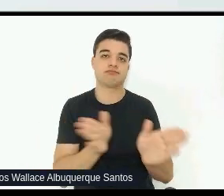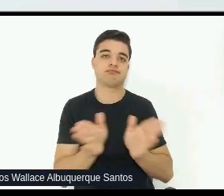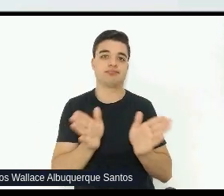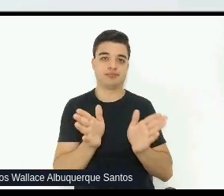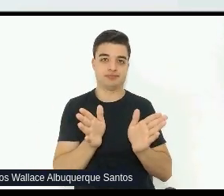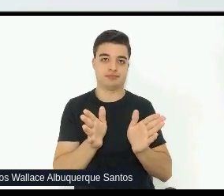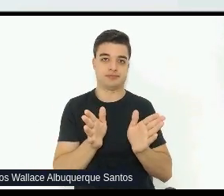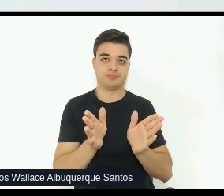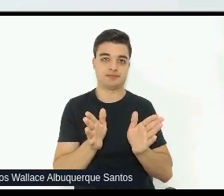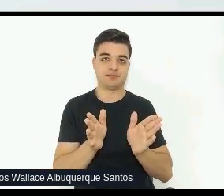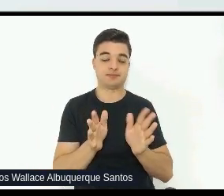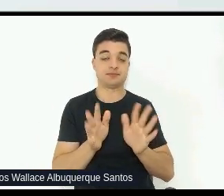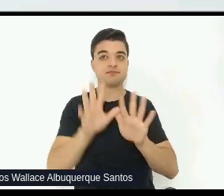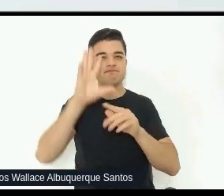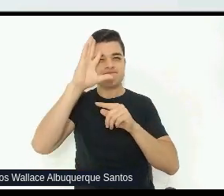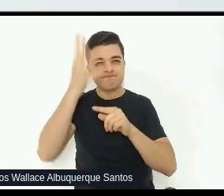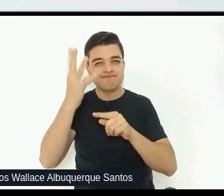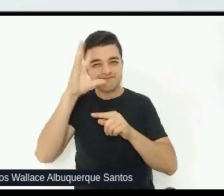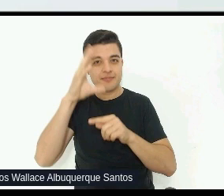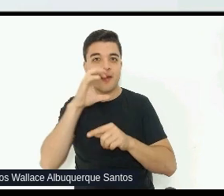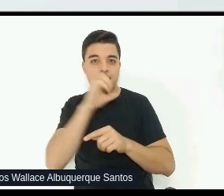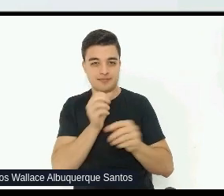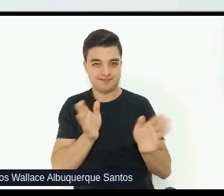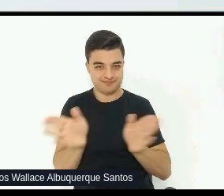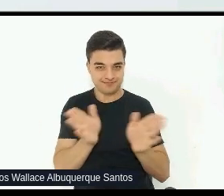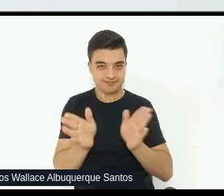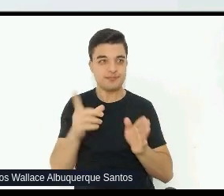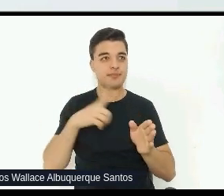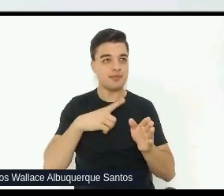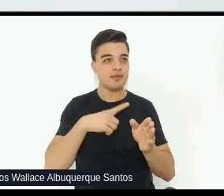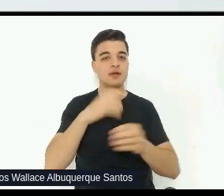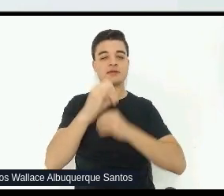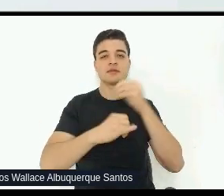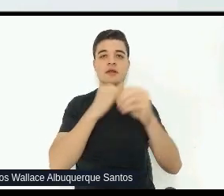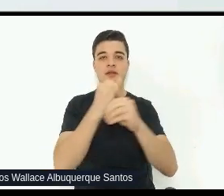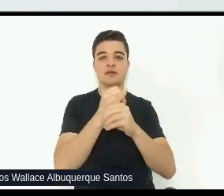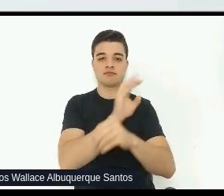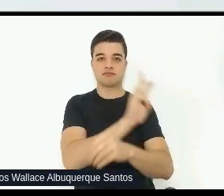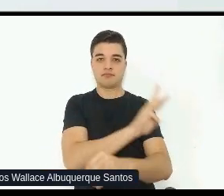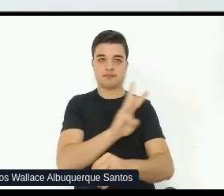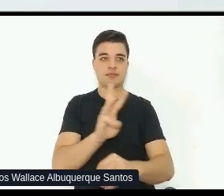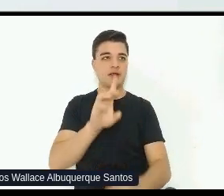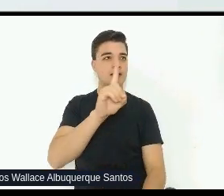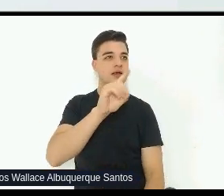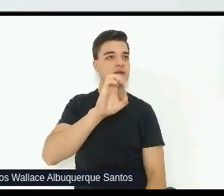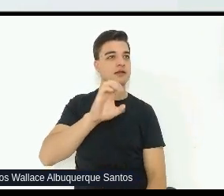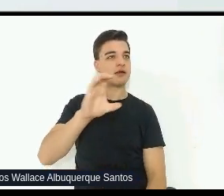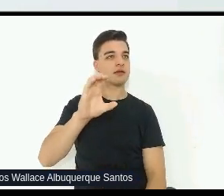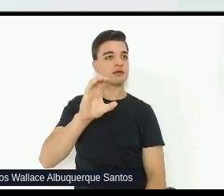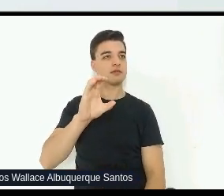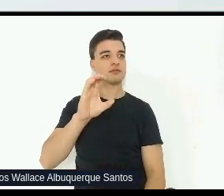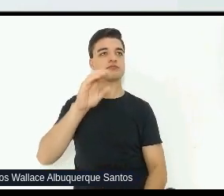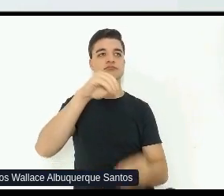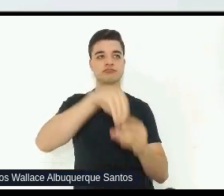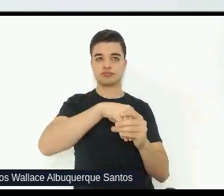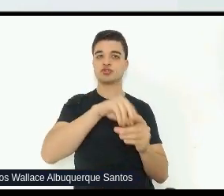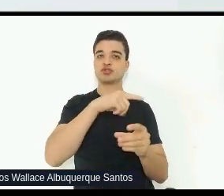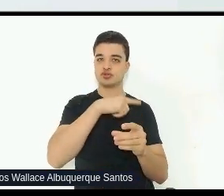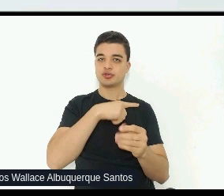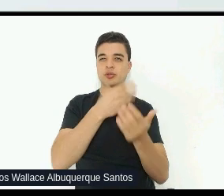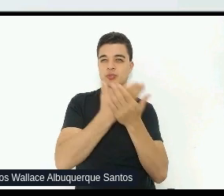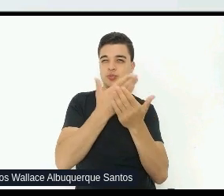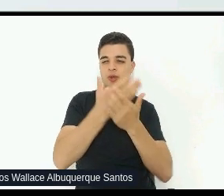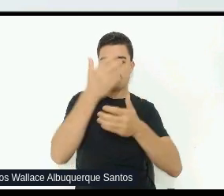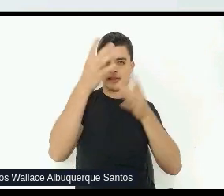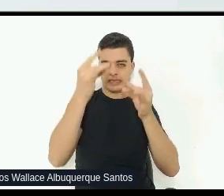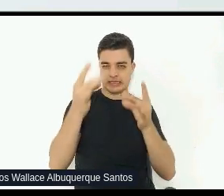heurísticas, elas estão disponíveis no site da DEC, e depois eu coloco o link aqui para vocês. Então, assim, todo o estudo tá lá, só que nem todo